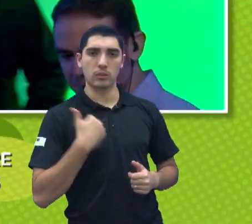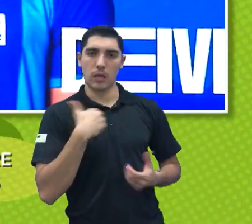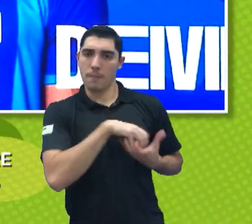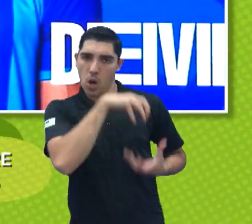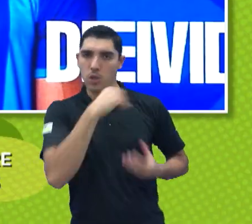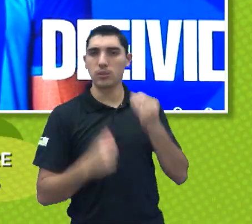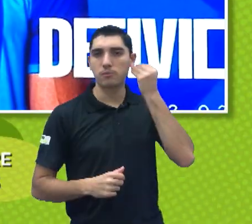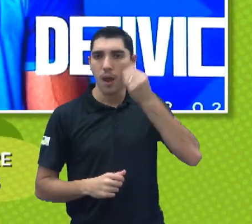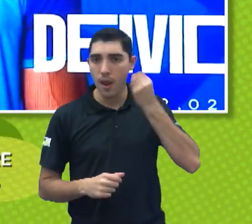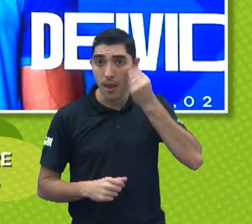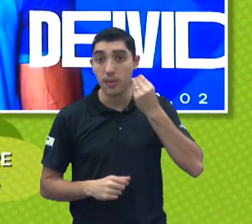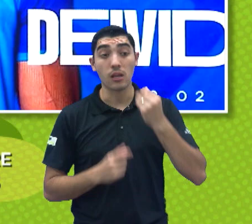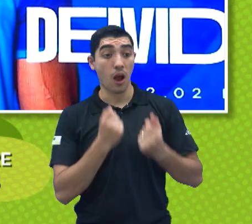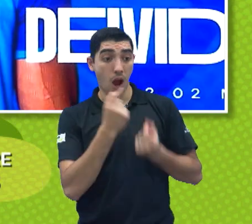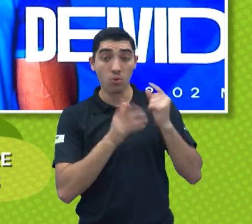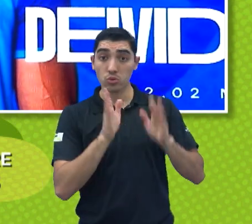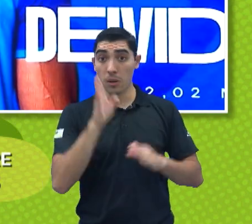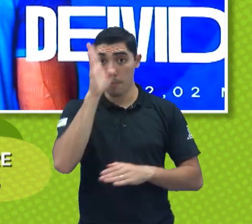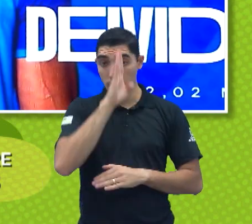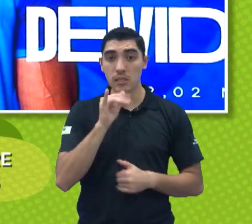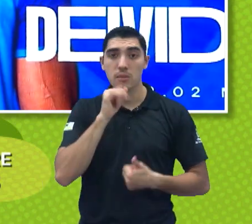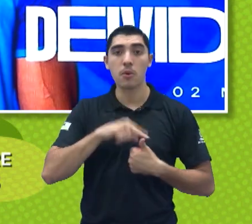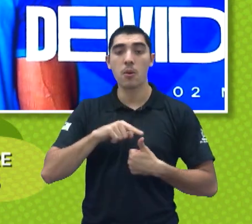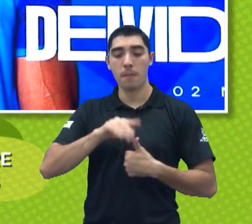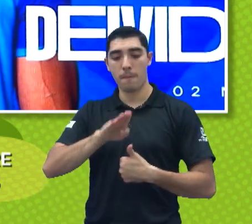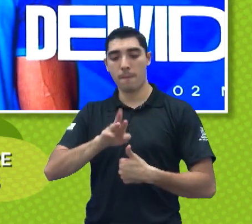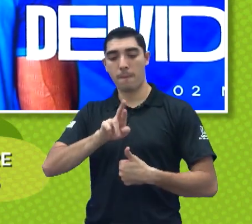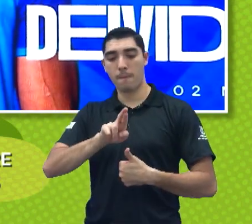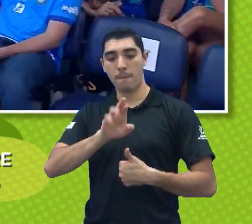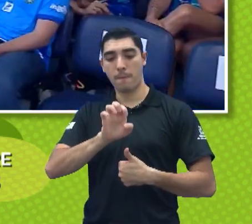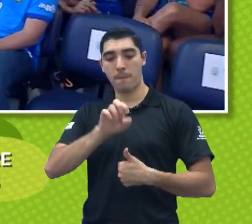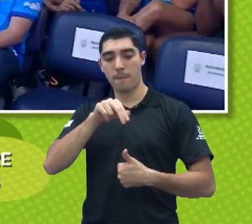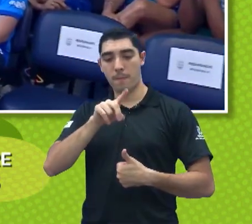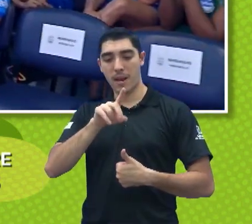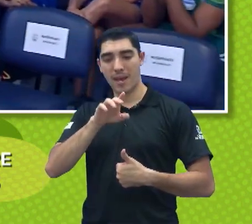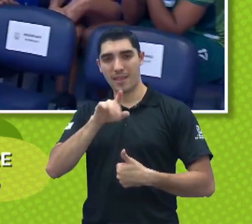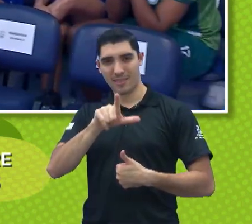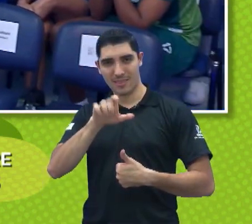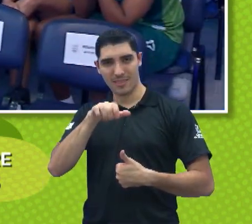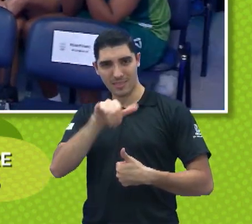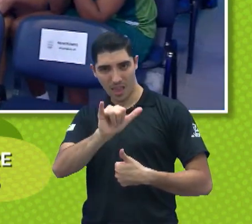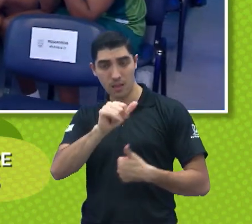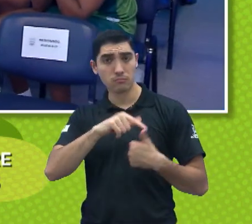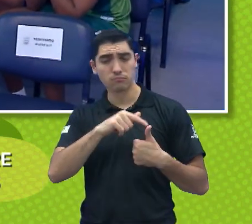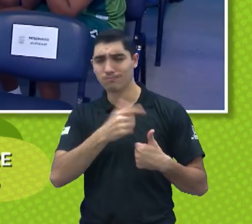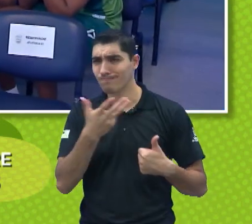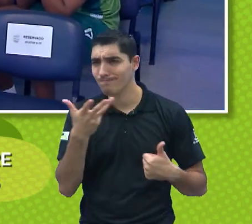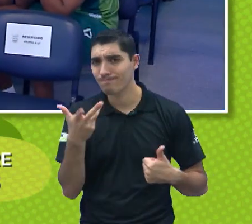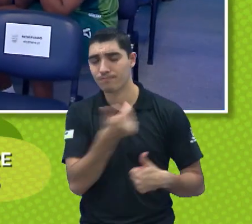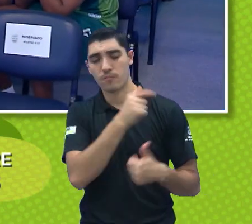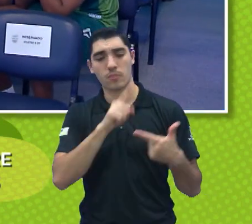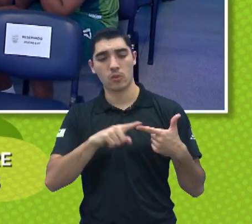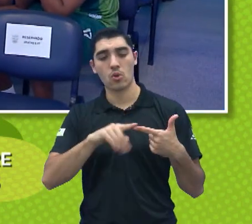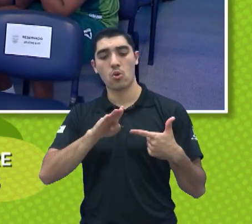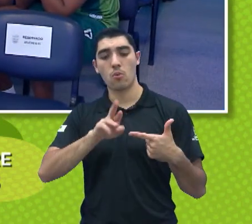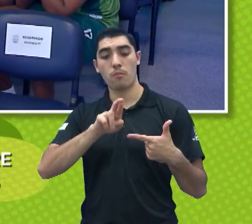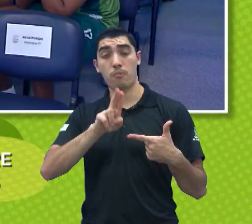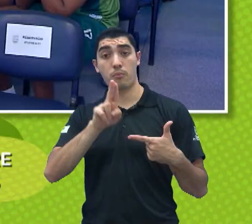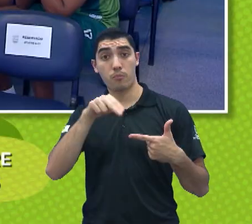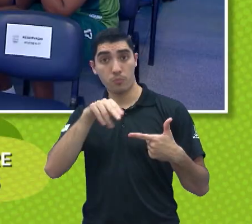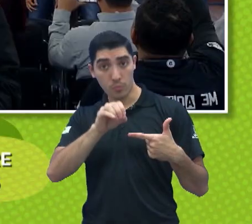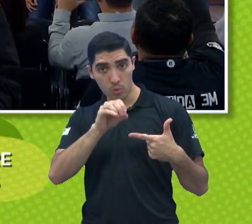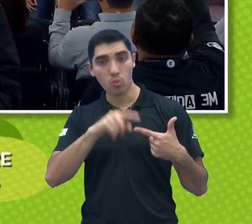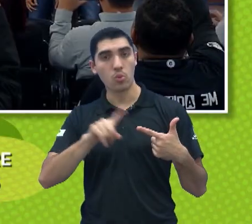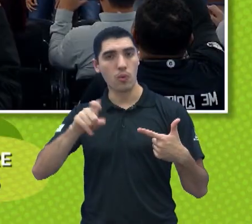passagens por seleção brasileira, como é o caso do Brendler, que é uma baita referência dentro do projeto. O próprio Bruno Levantador, que veio do Praia, que é